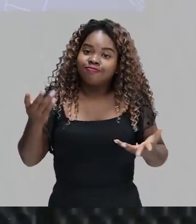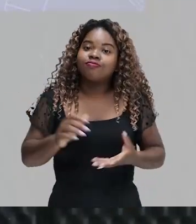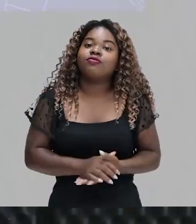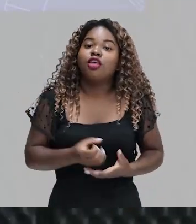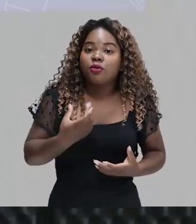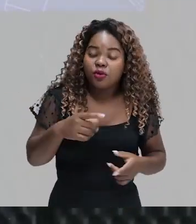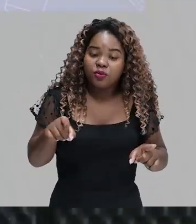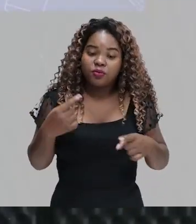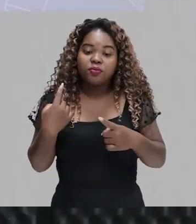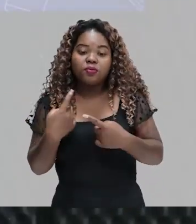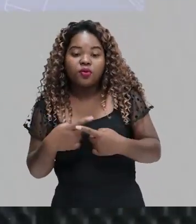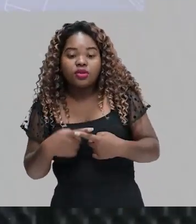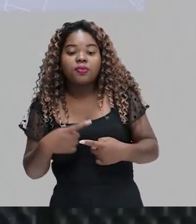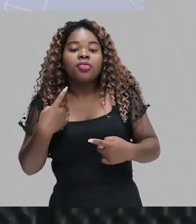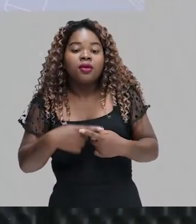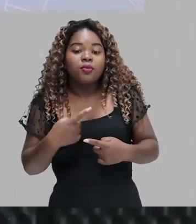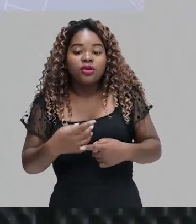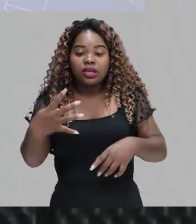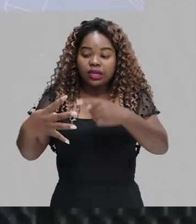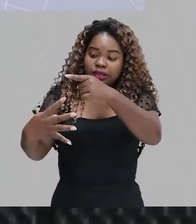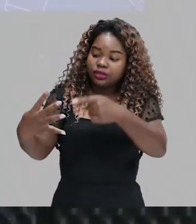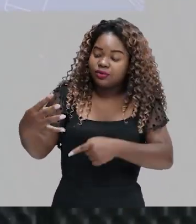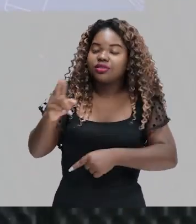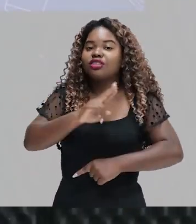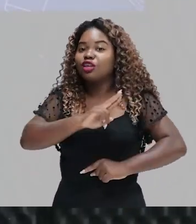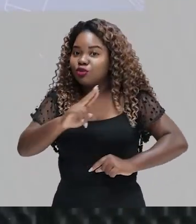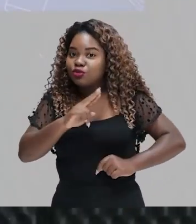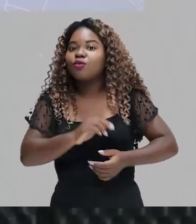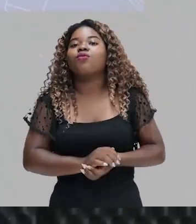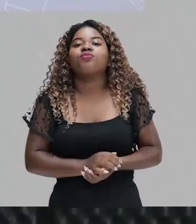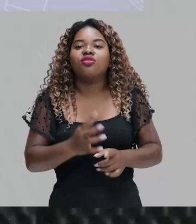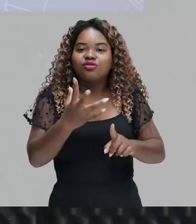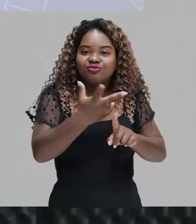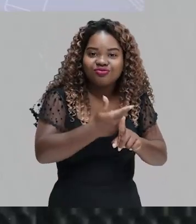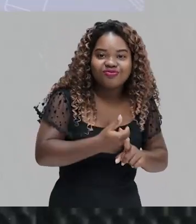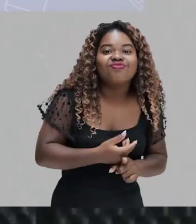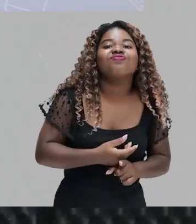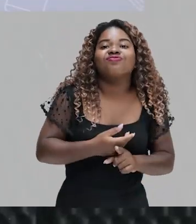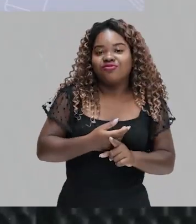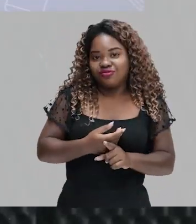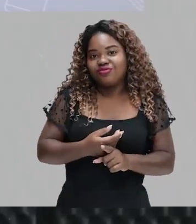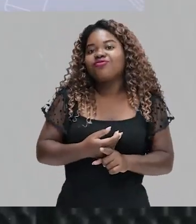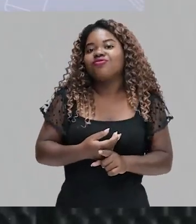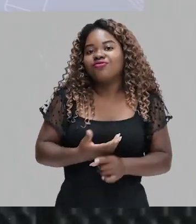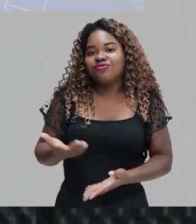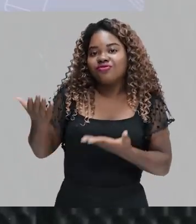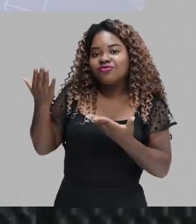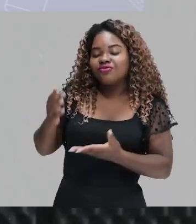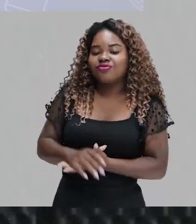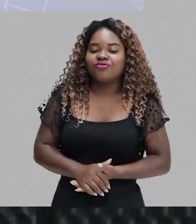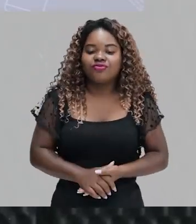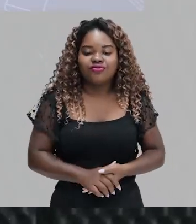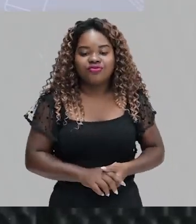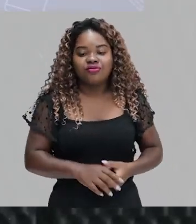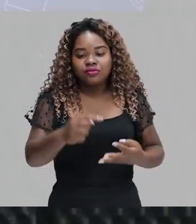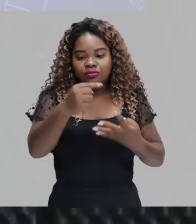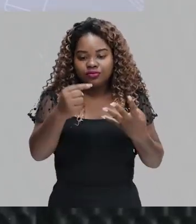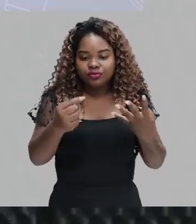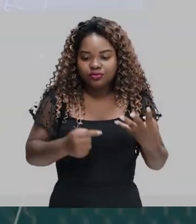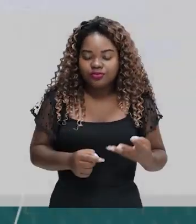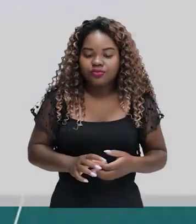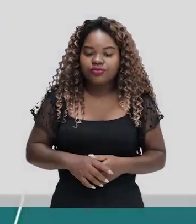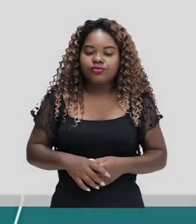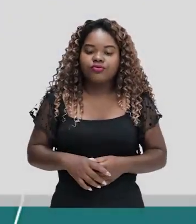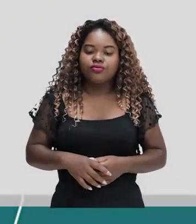as quatro tartarugas têm nomes de artistas do Renascimento. Donatello, Rafael, Michelangelo e Leonardo, que é o da